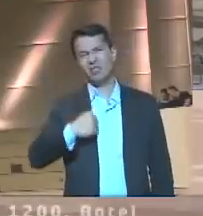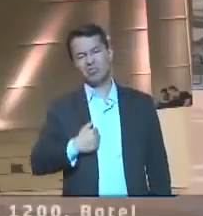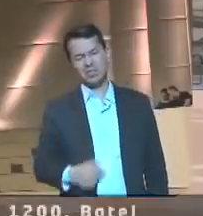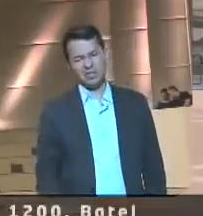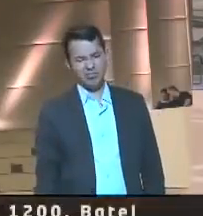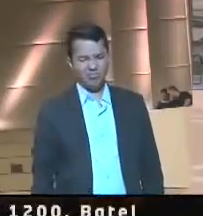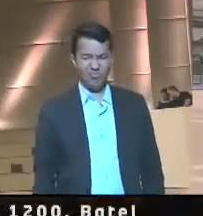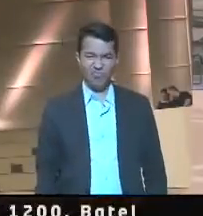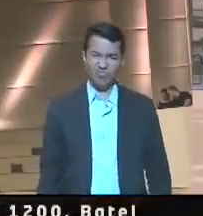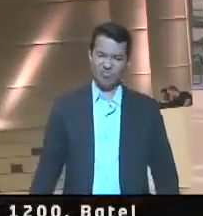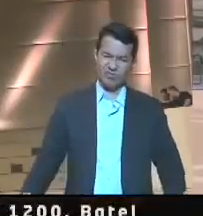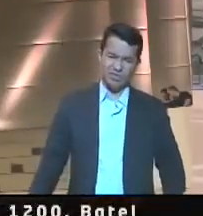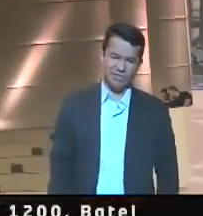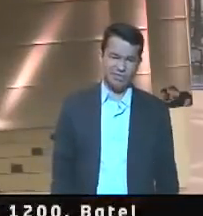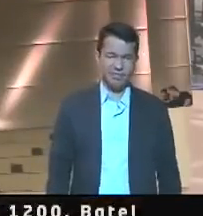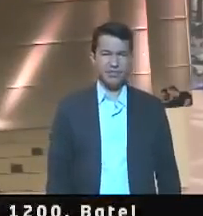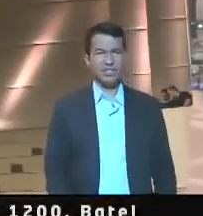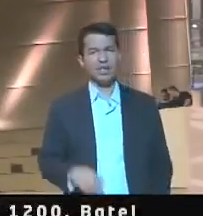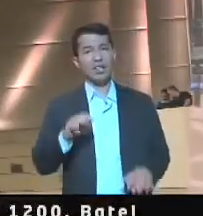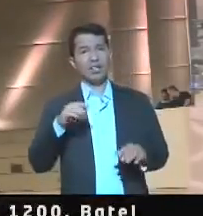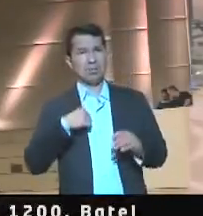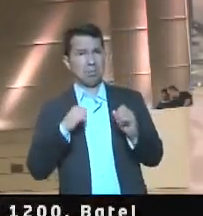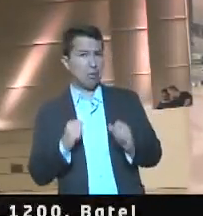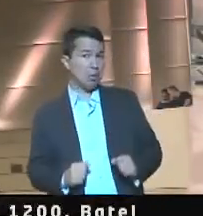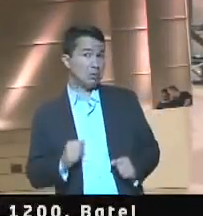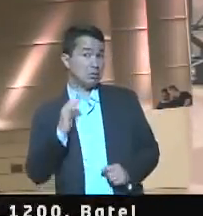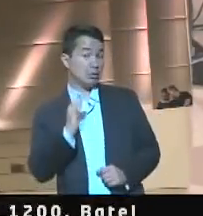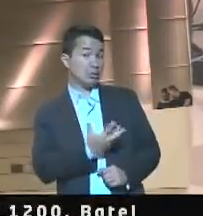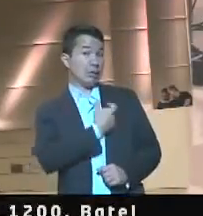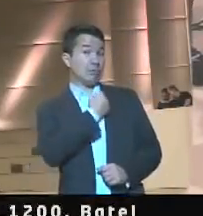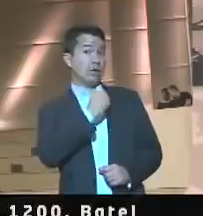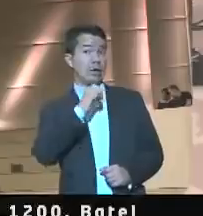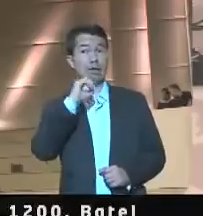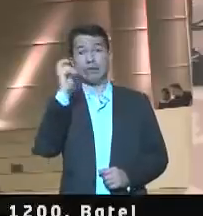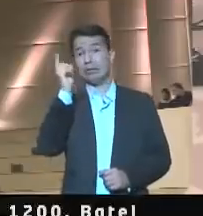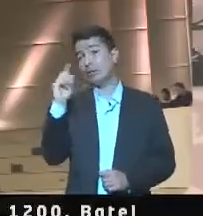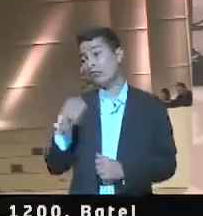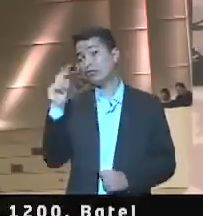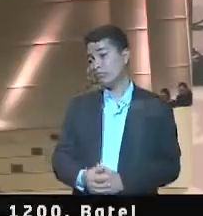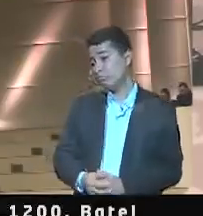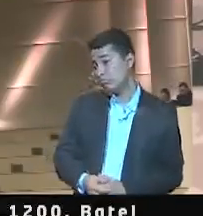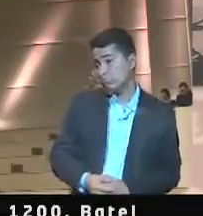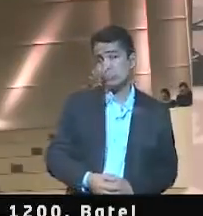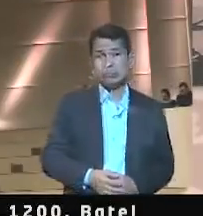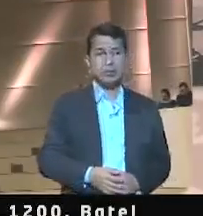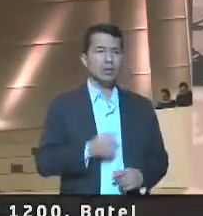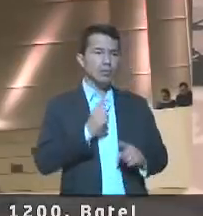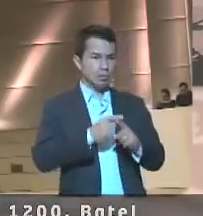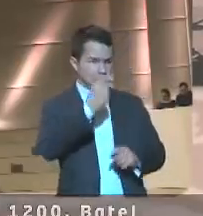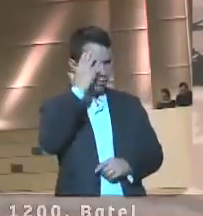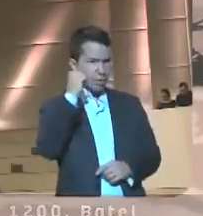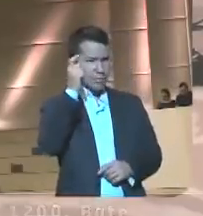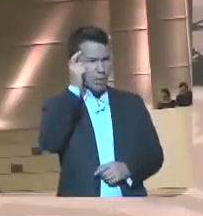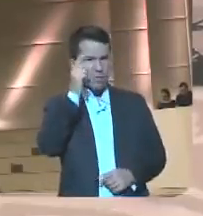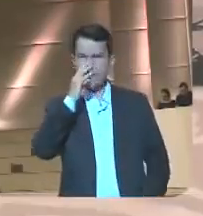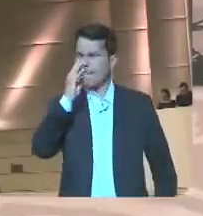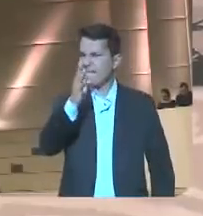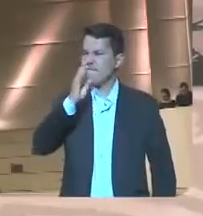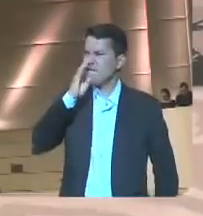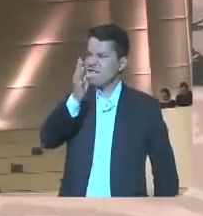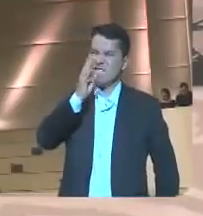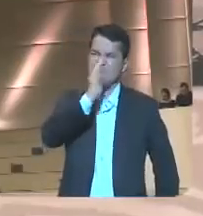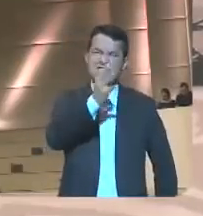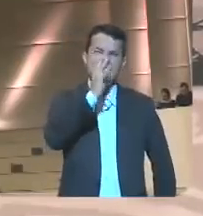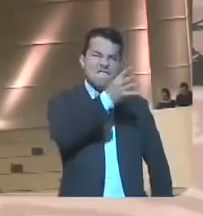será que eu posso ter certeza da minha salvação que o diabo acusador e falar um monte de coisa mas se você anda com jesus sabe o que vai